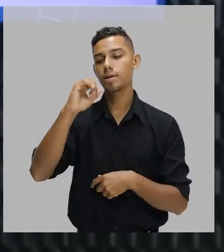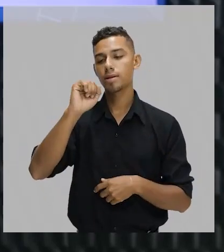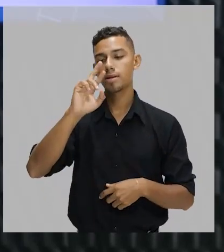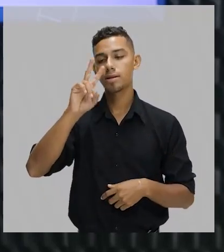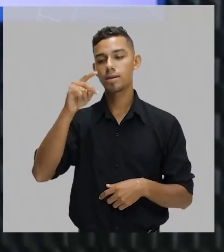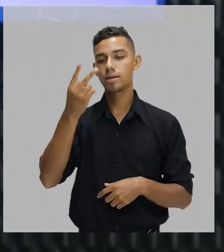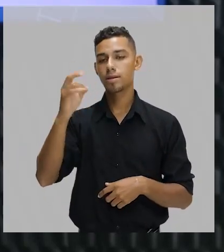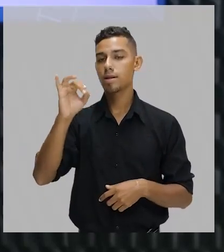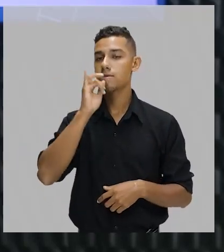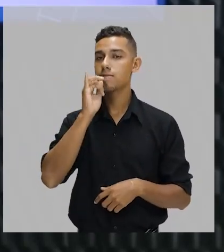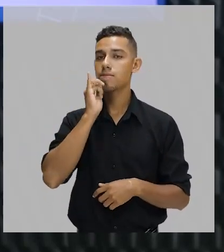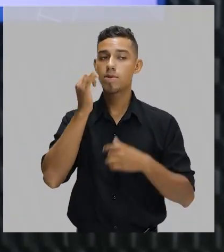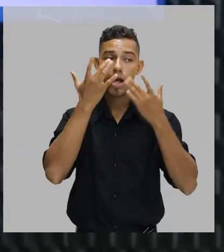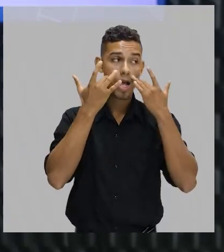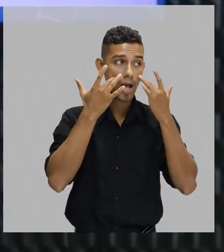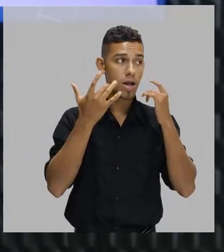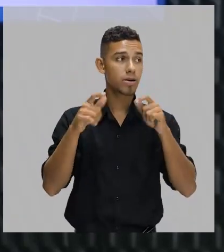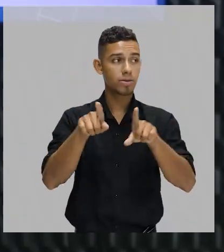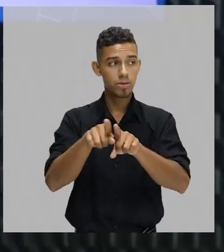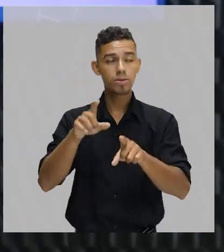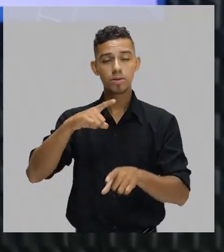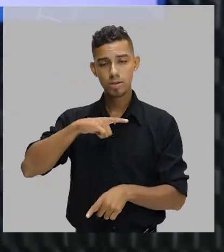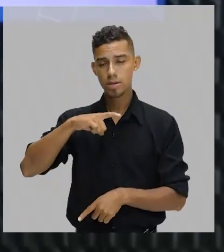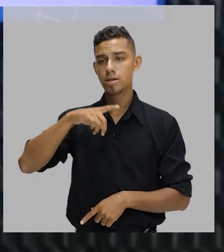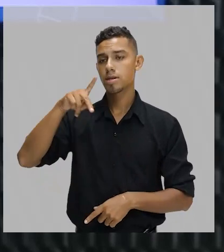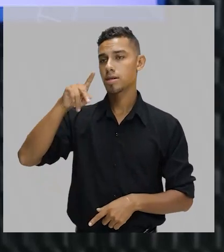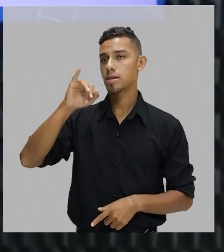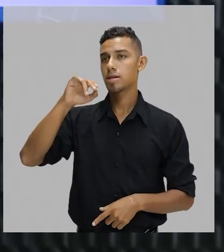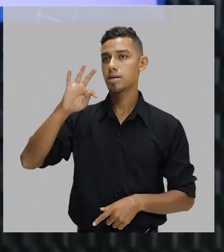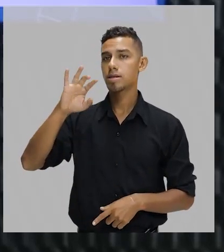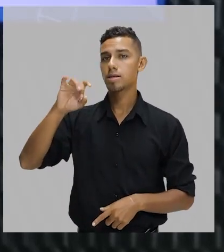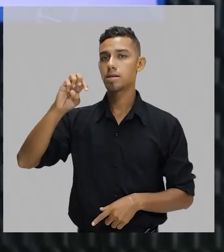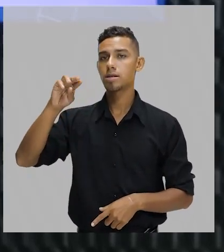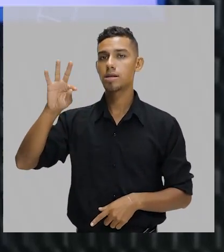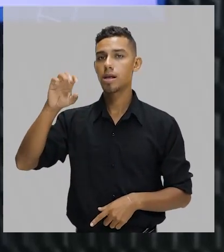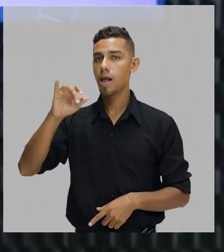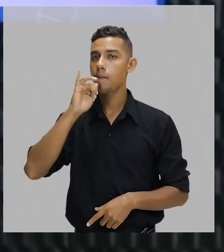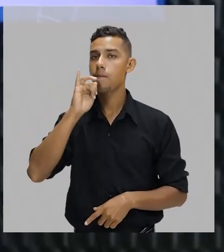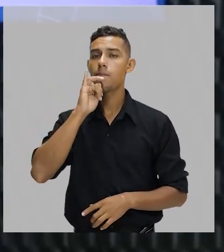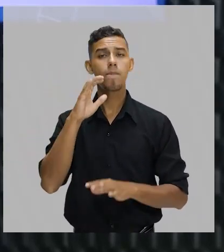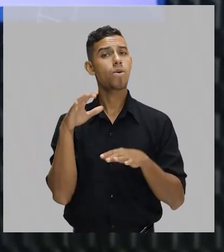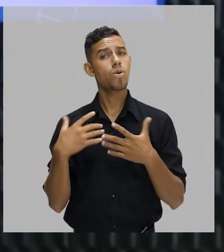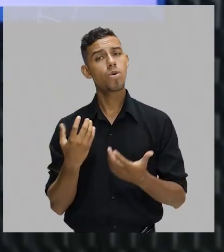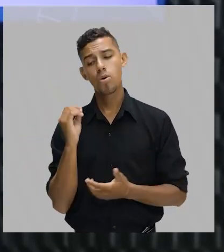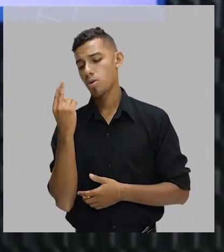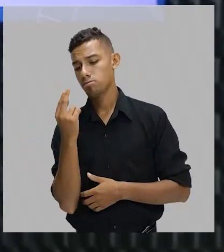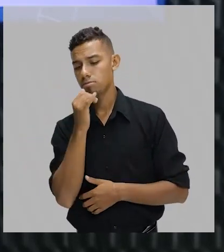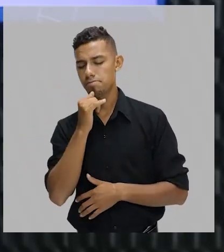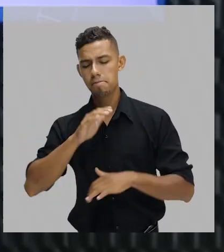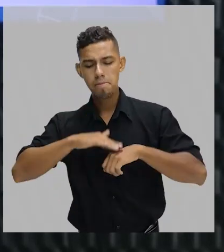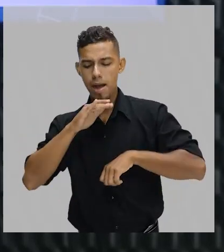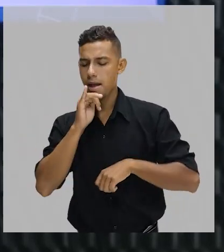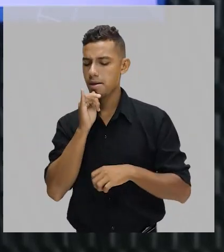árvore queimada que já dá esse pigmento. Só tem um detalhe: mesmo ele in natura ou ele mais